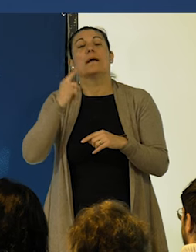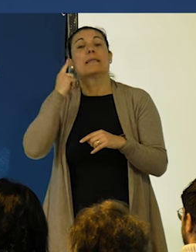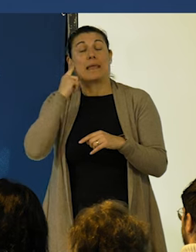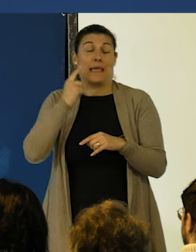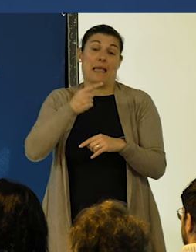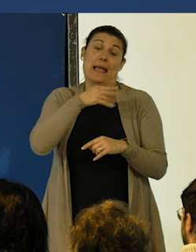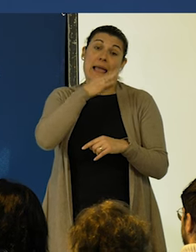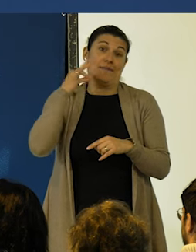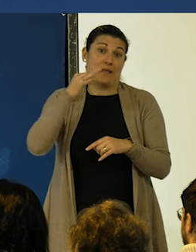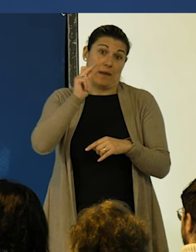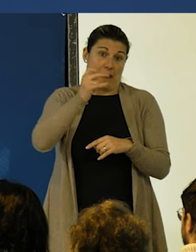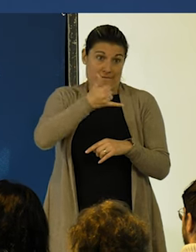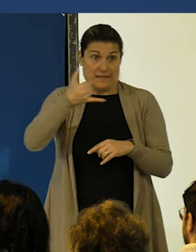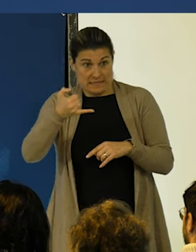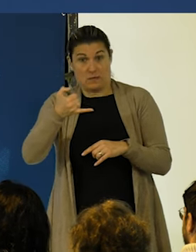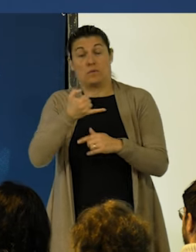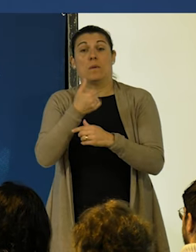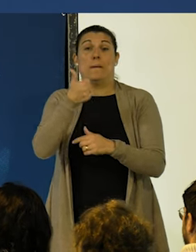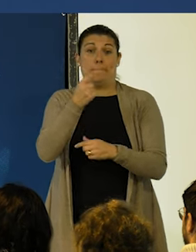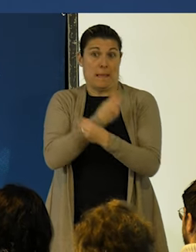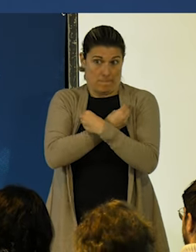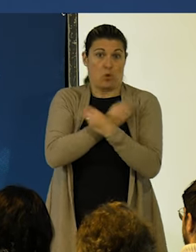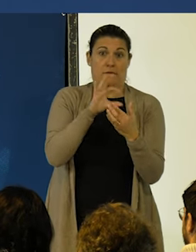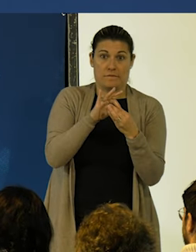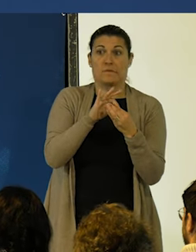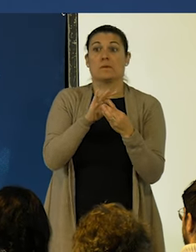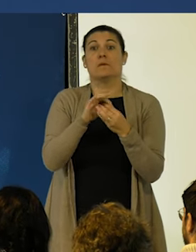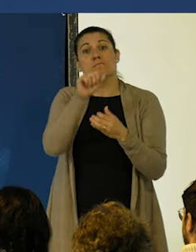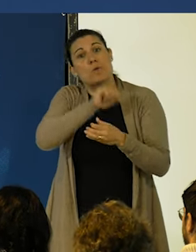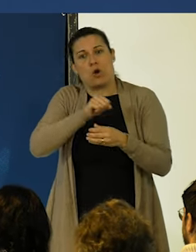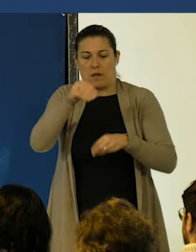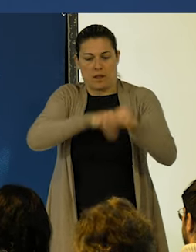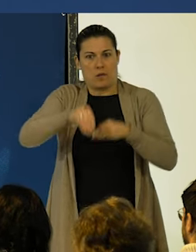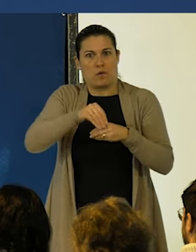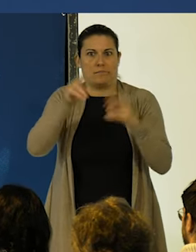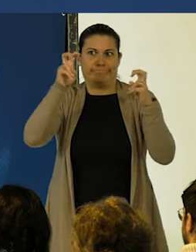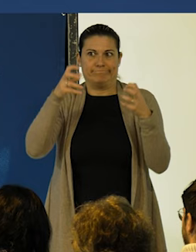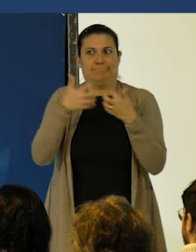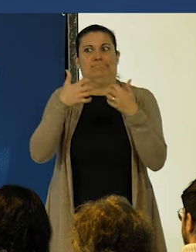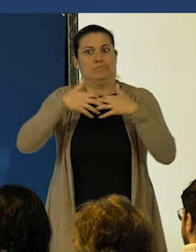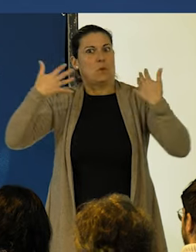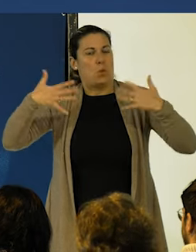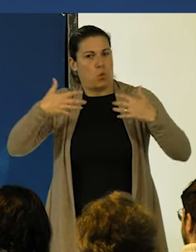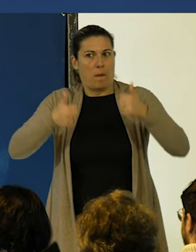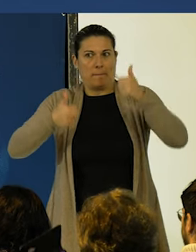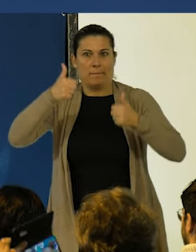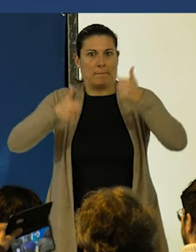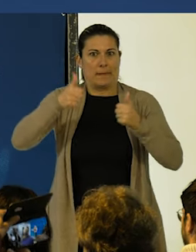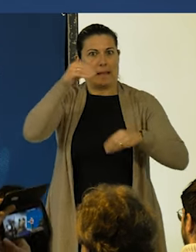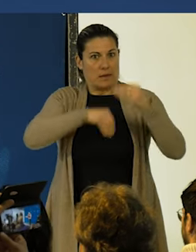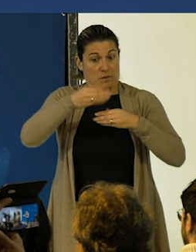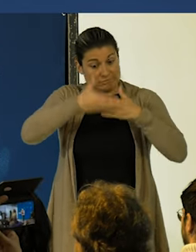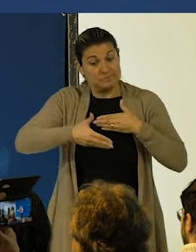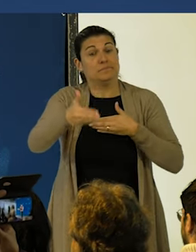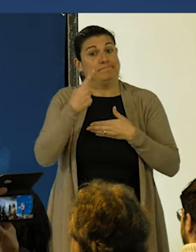este 25º aniversário do Bloco em plena batalha eleitoral. E que batalha é esta que temos pela